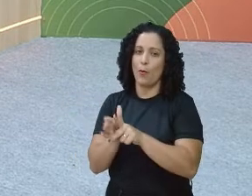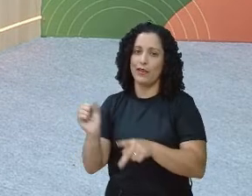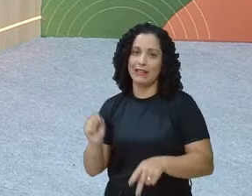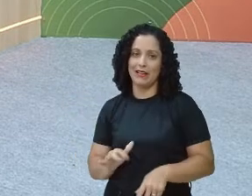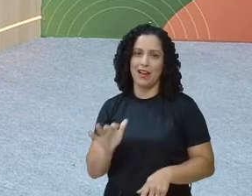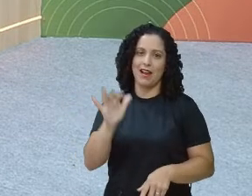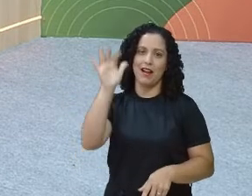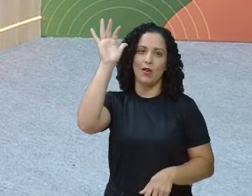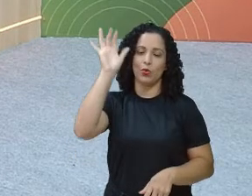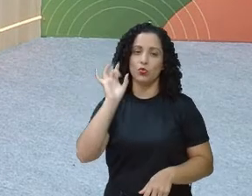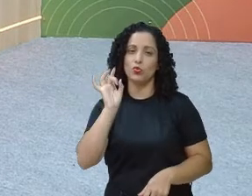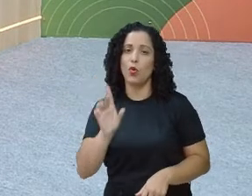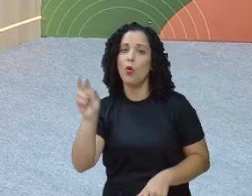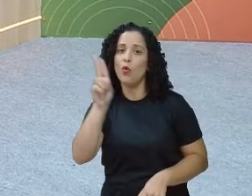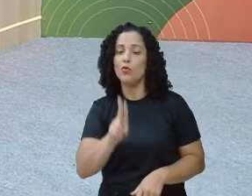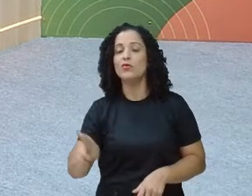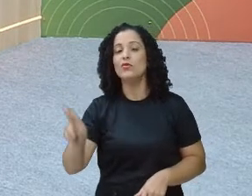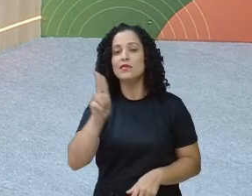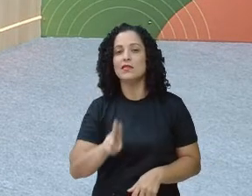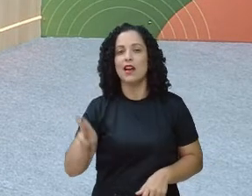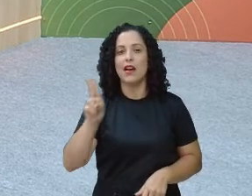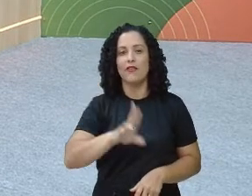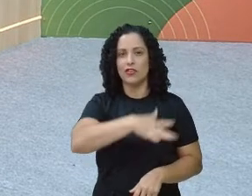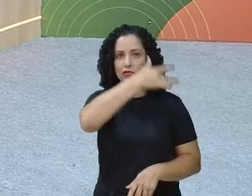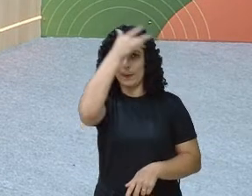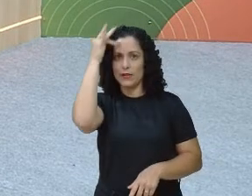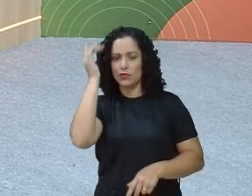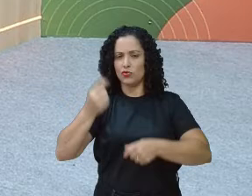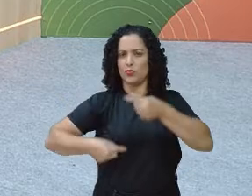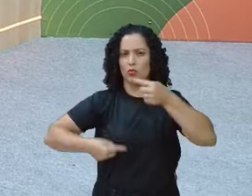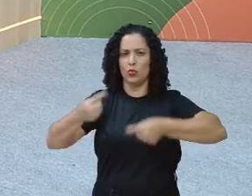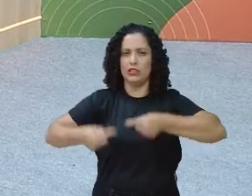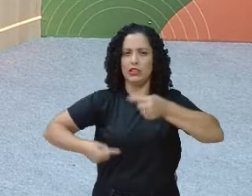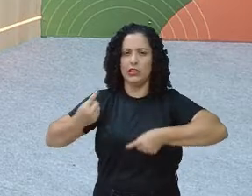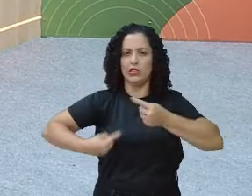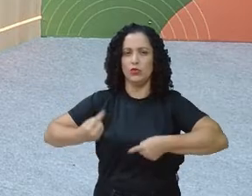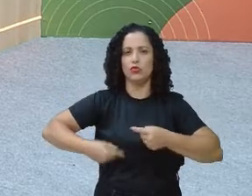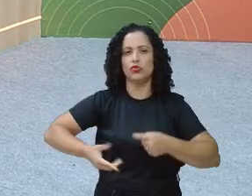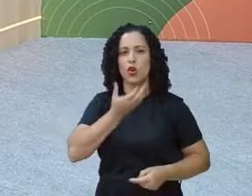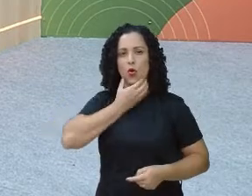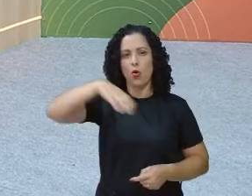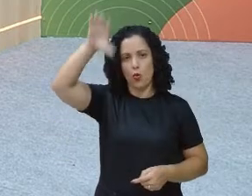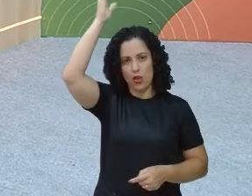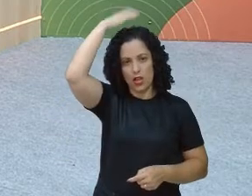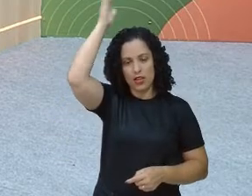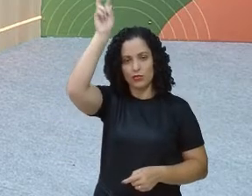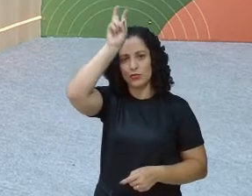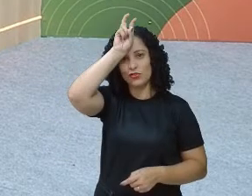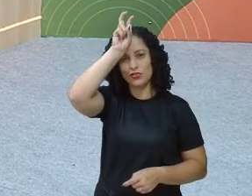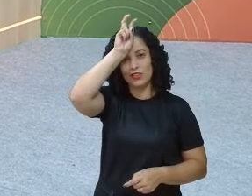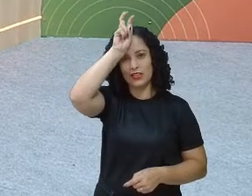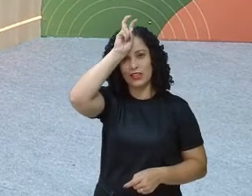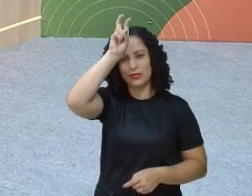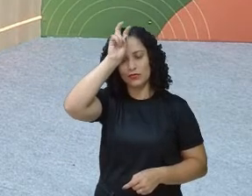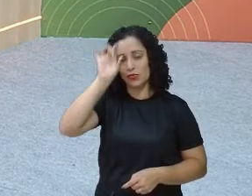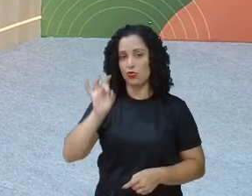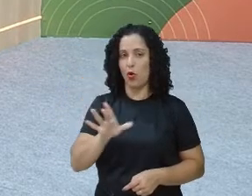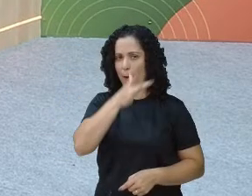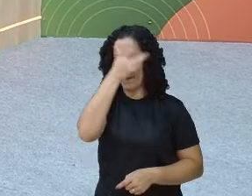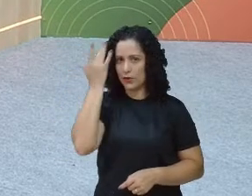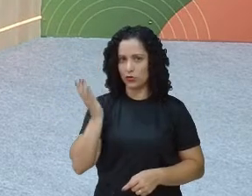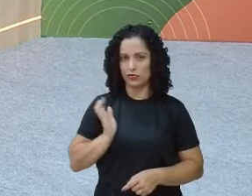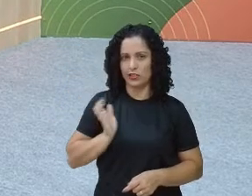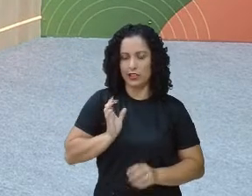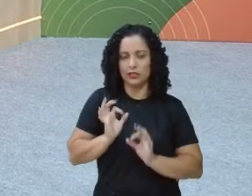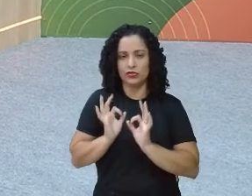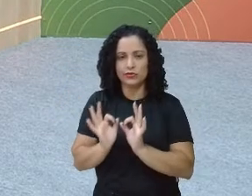e que só eram usados por líderes políticos, pelo faraó. Não era uma coisa que era acessível a toda a